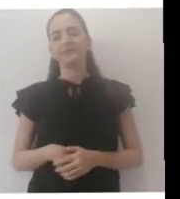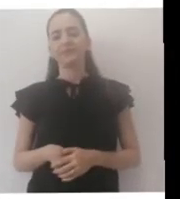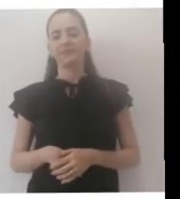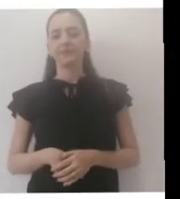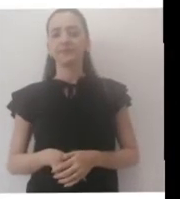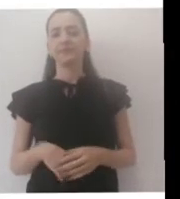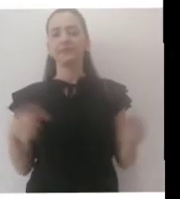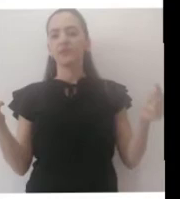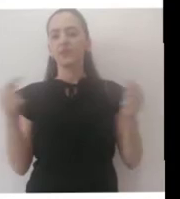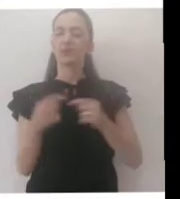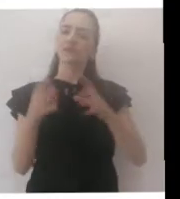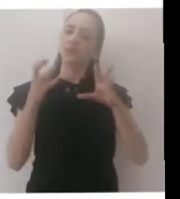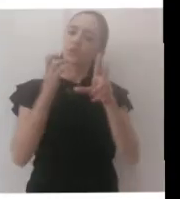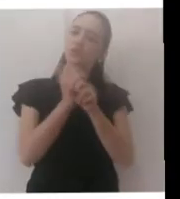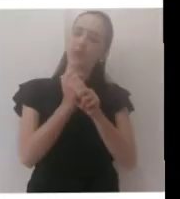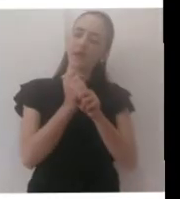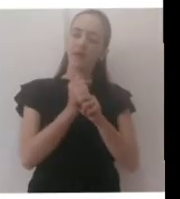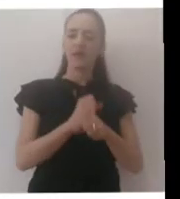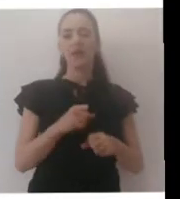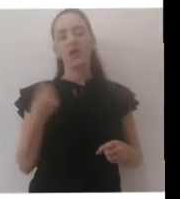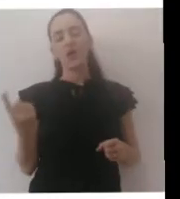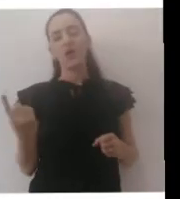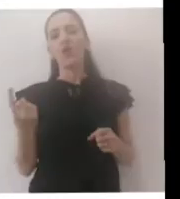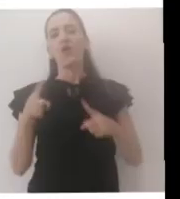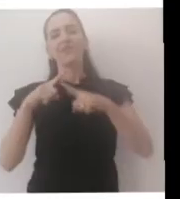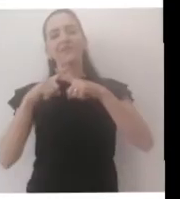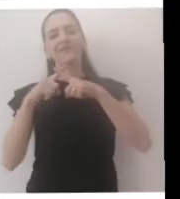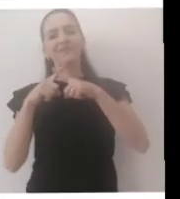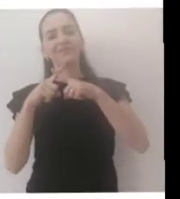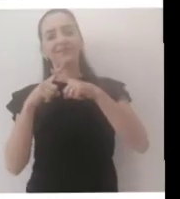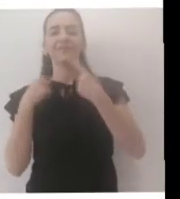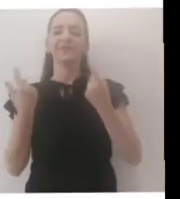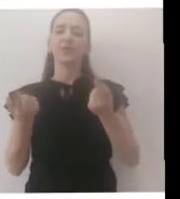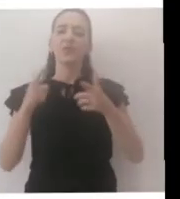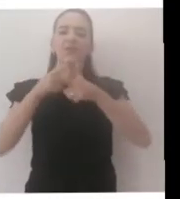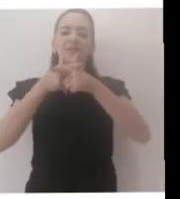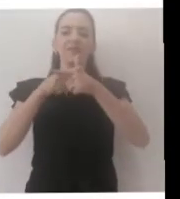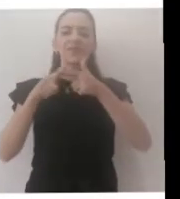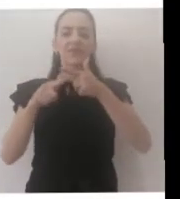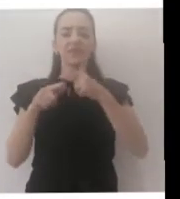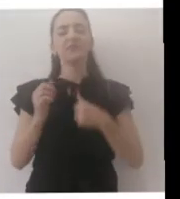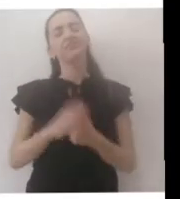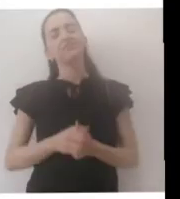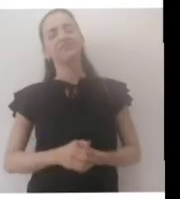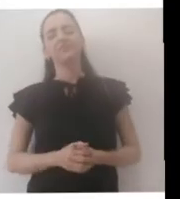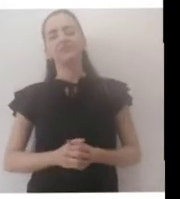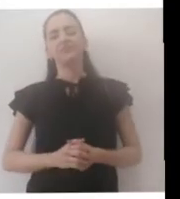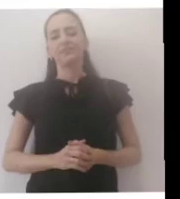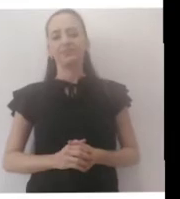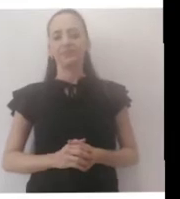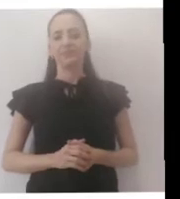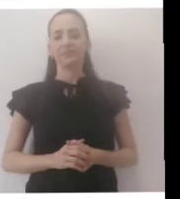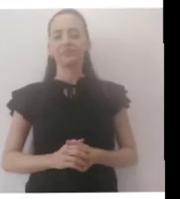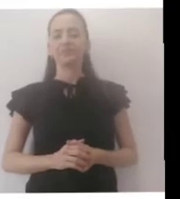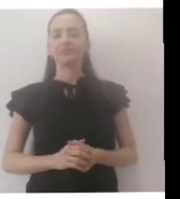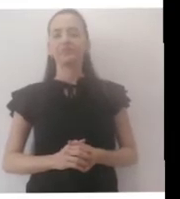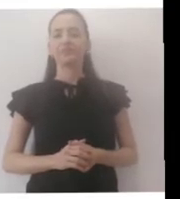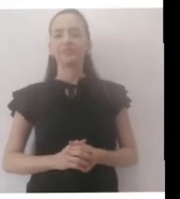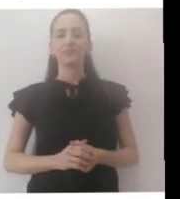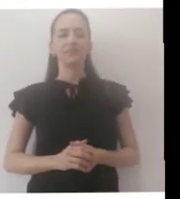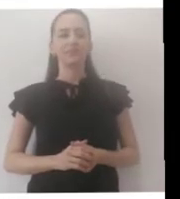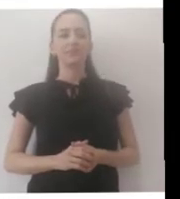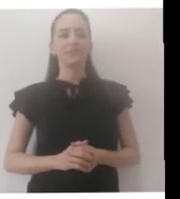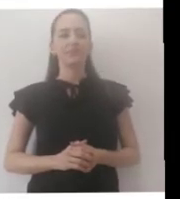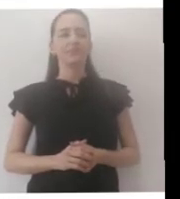classes. O princípio de que as classes subordinadas de objetos estão incluídas em classes superdominadas. De